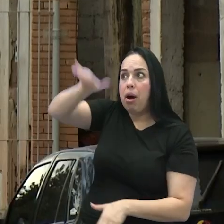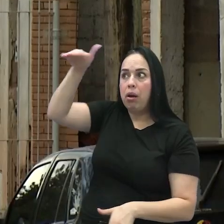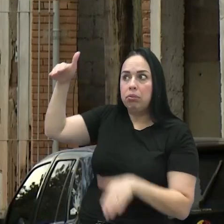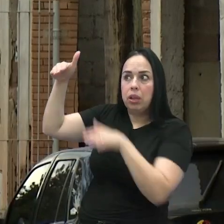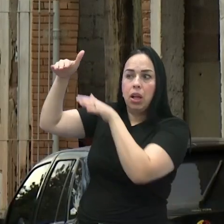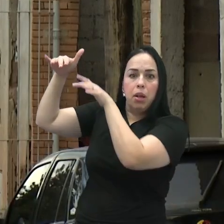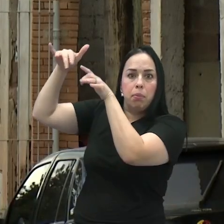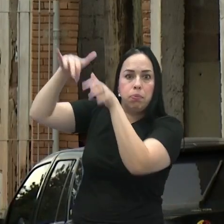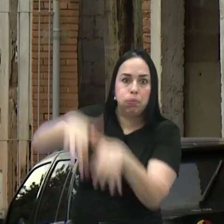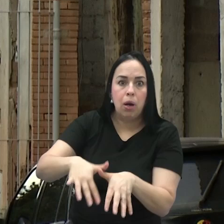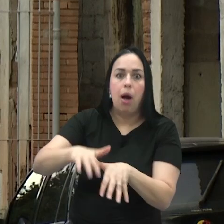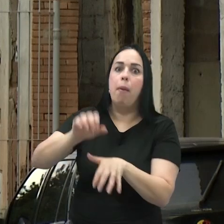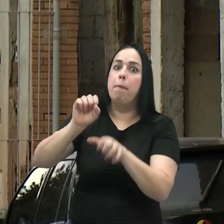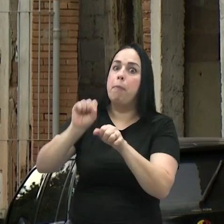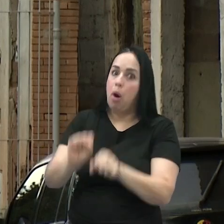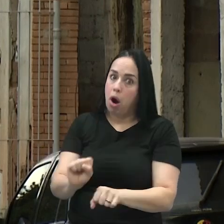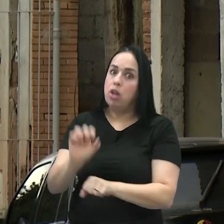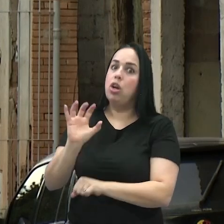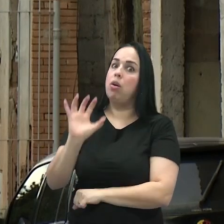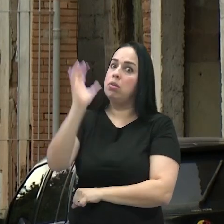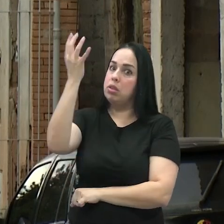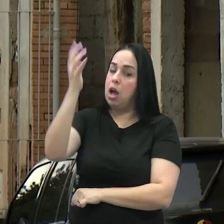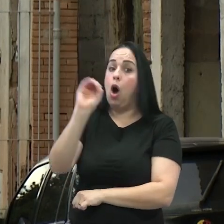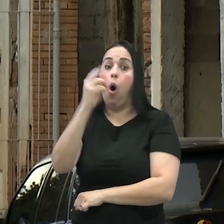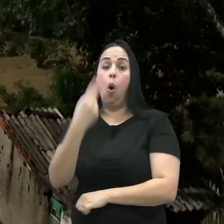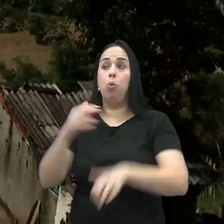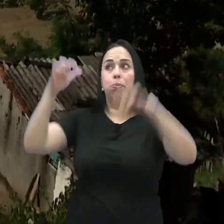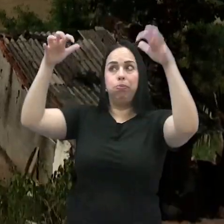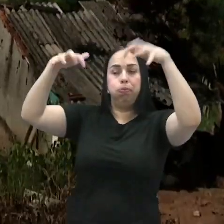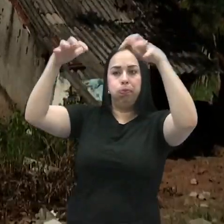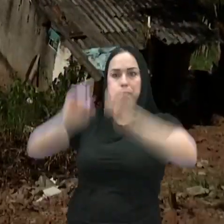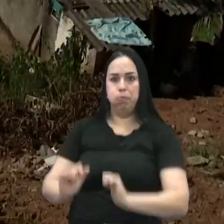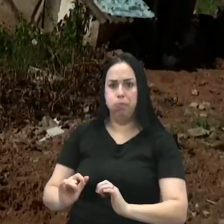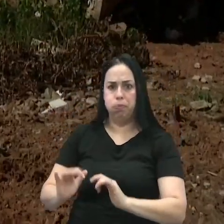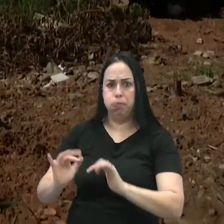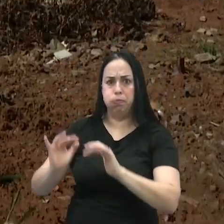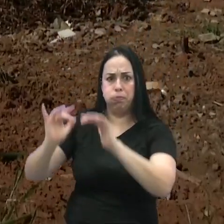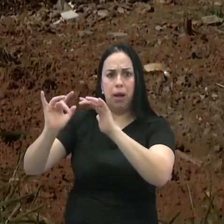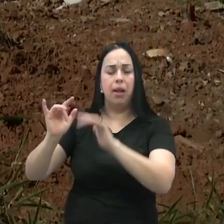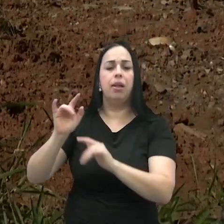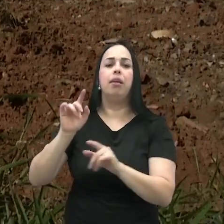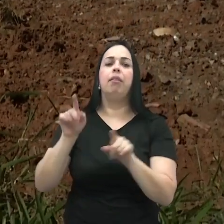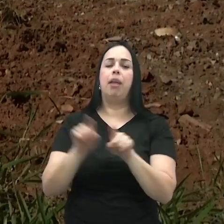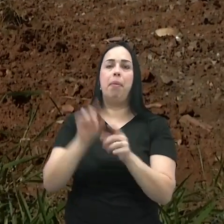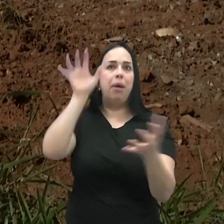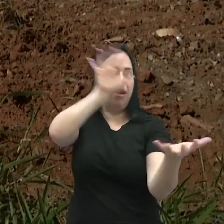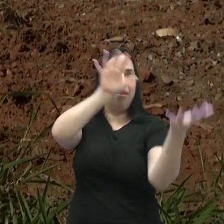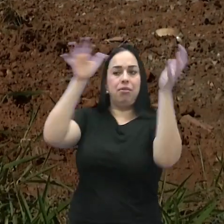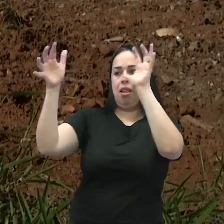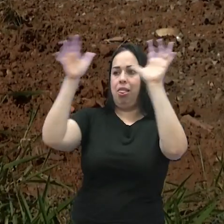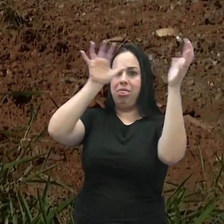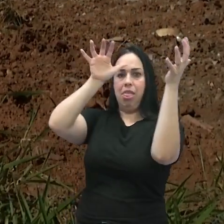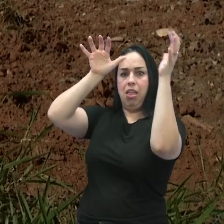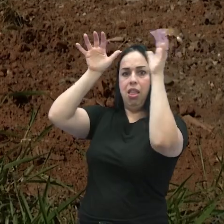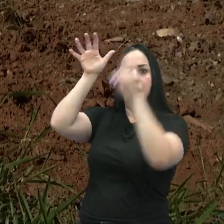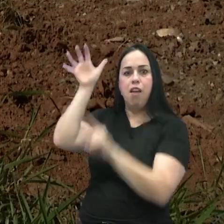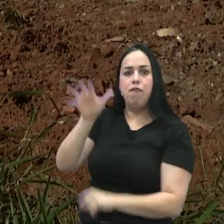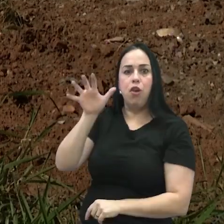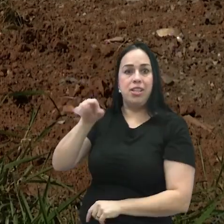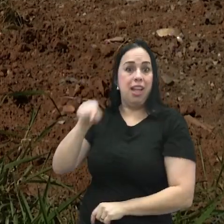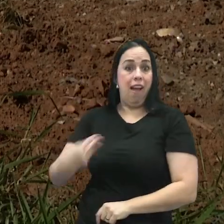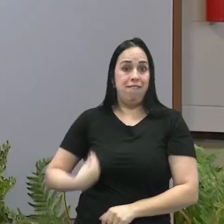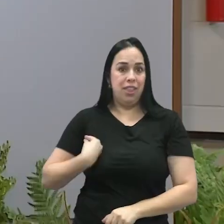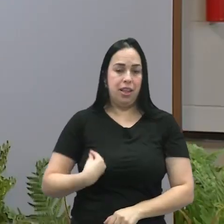a intensidade de deslizamentos e enchentes. Em outras palavras, o clima influencia a qualidade de